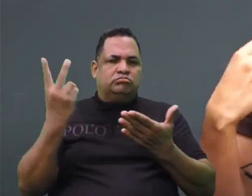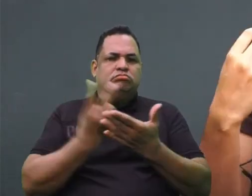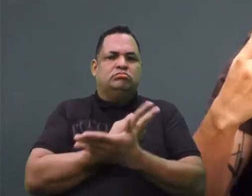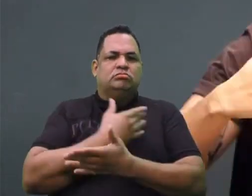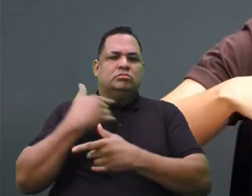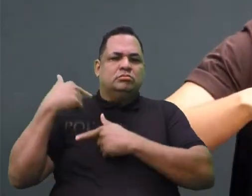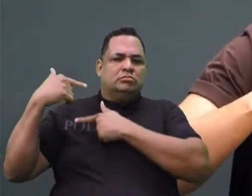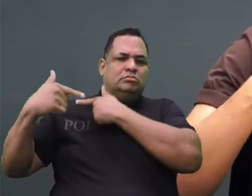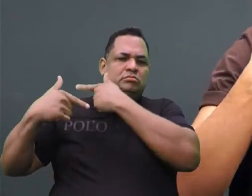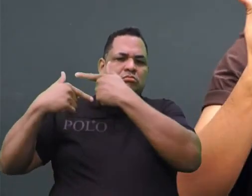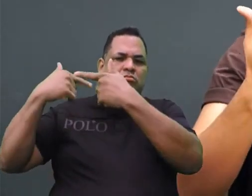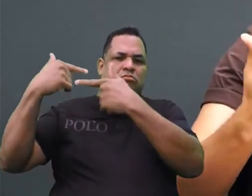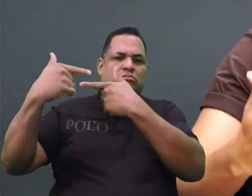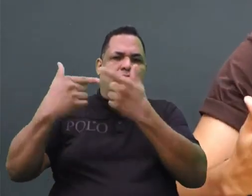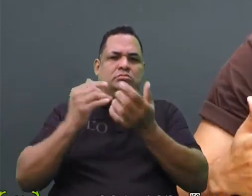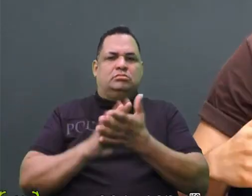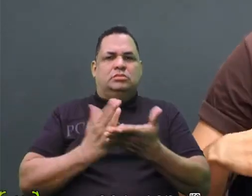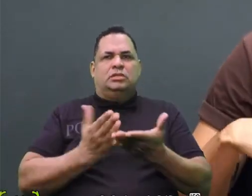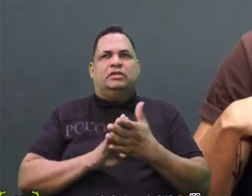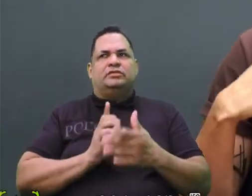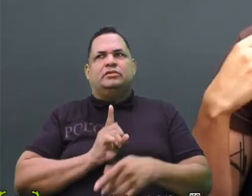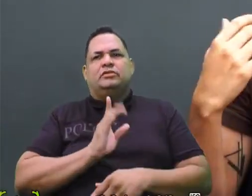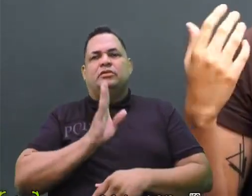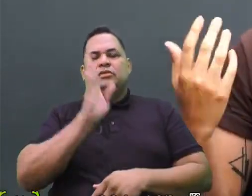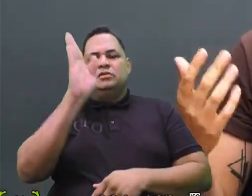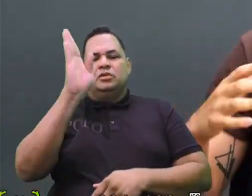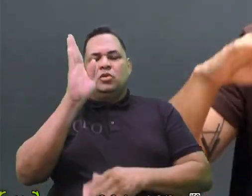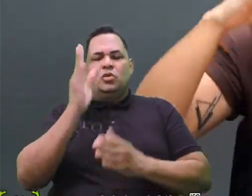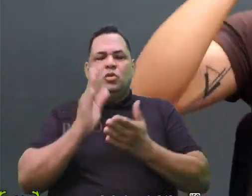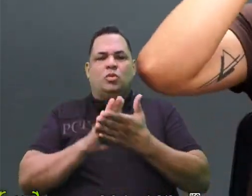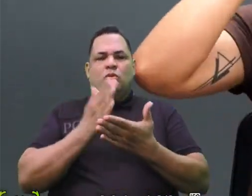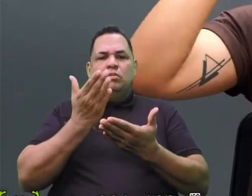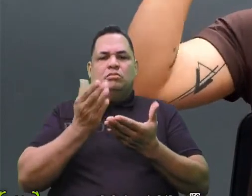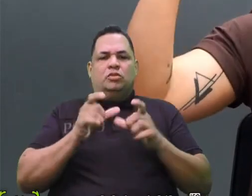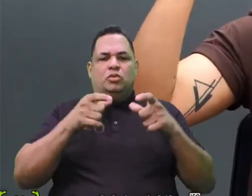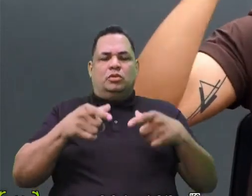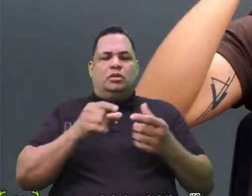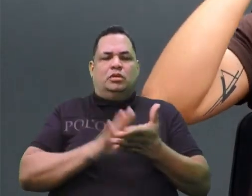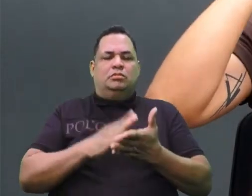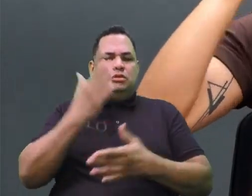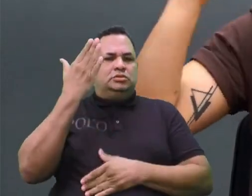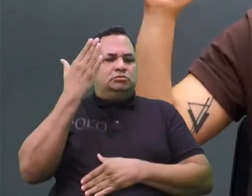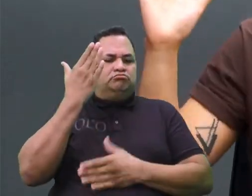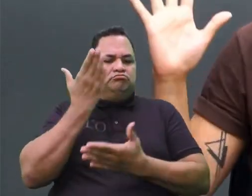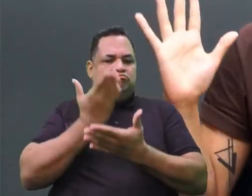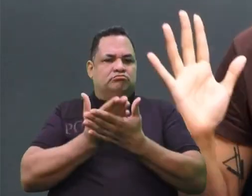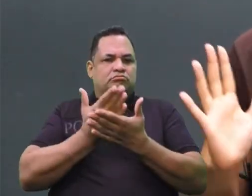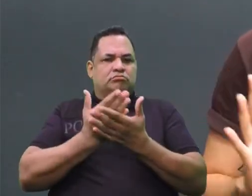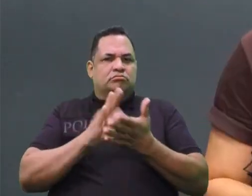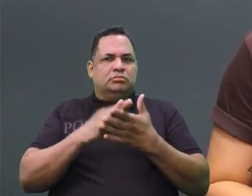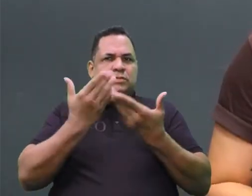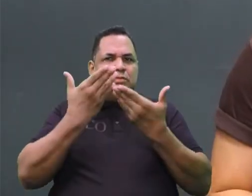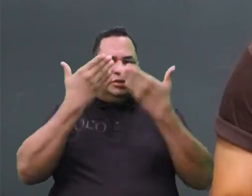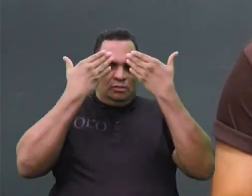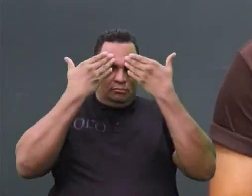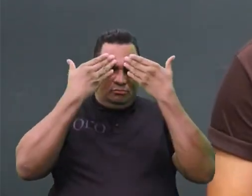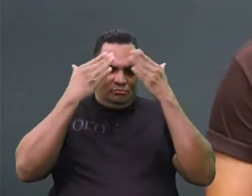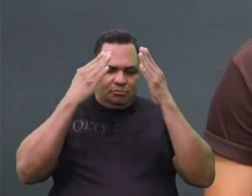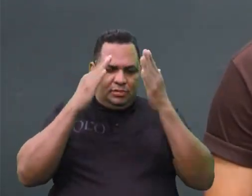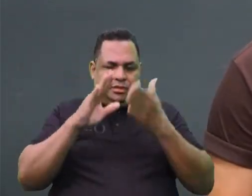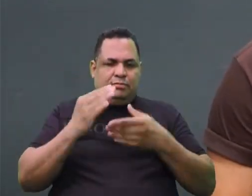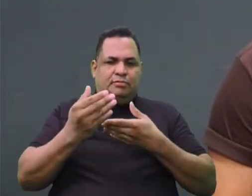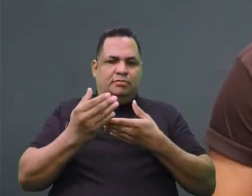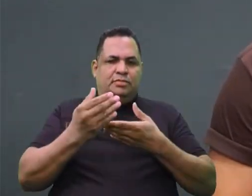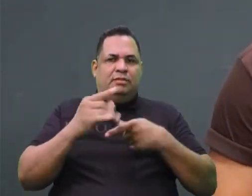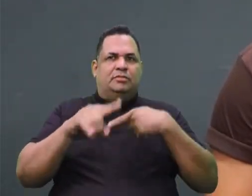se deu, ela foi pra algum lugar estudar, ou brilhou na cabeça dela, do nada na cabeça dela, ela saiu e falou, vou